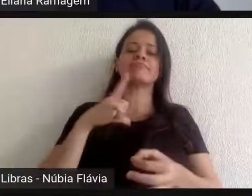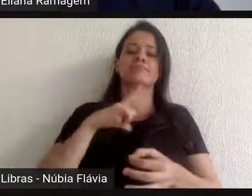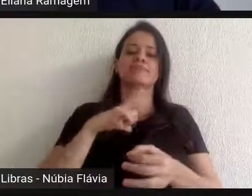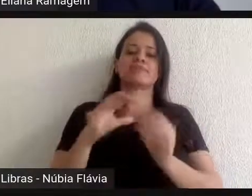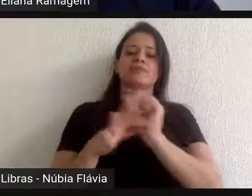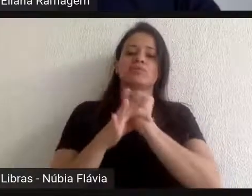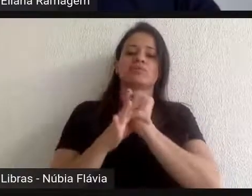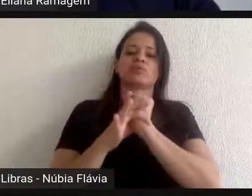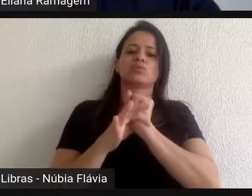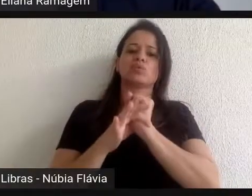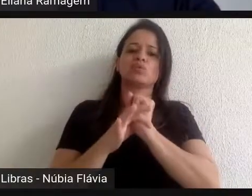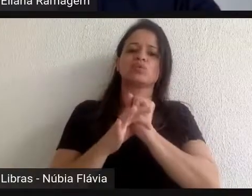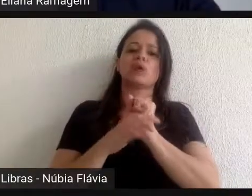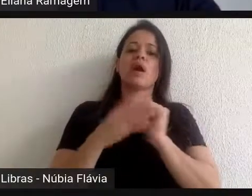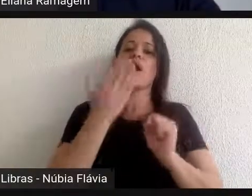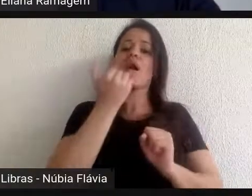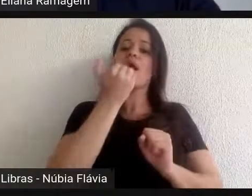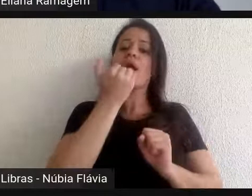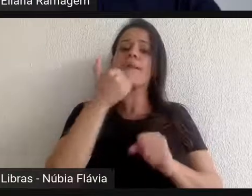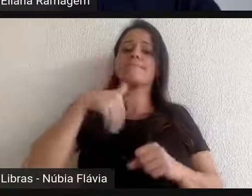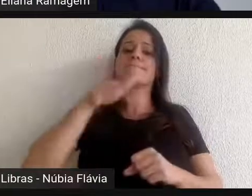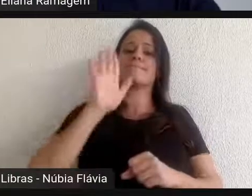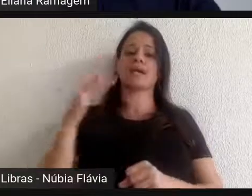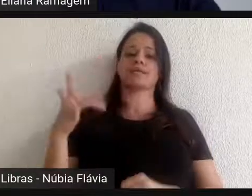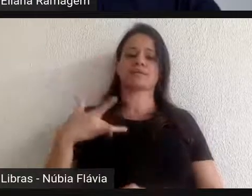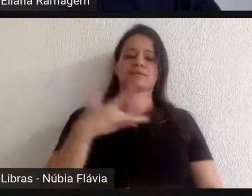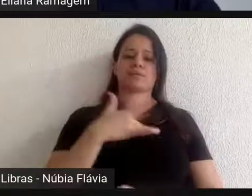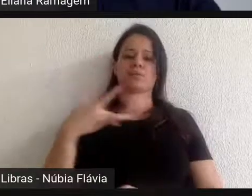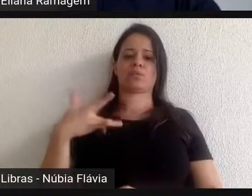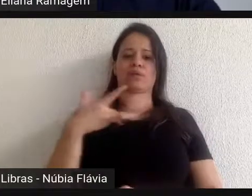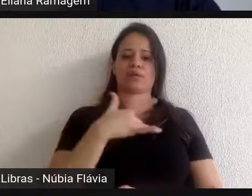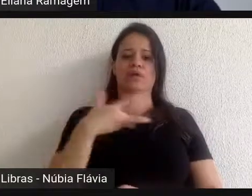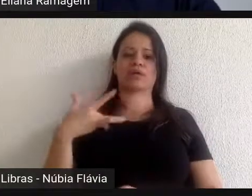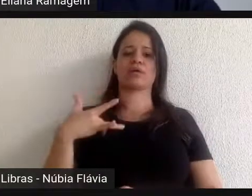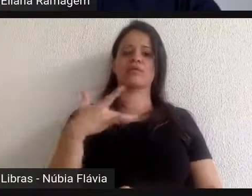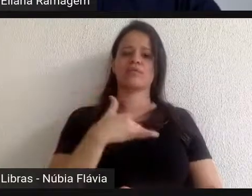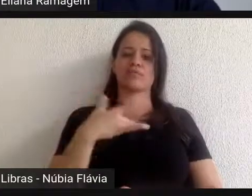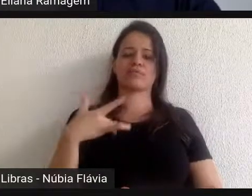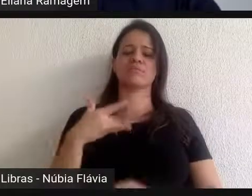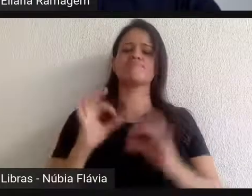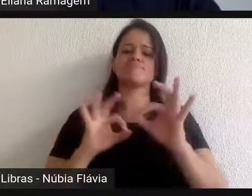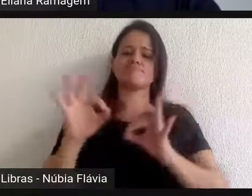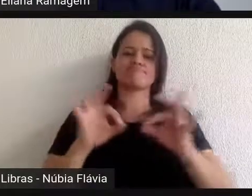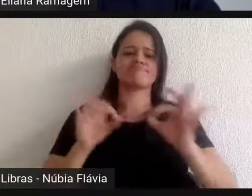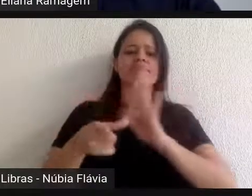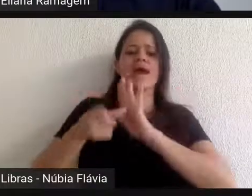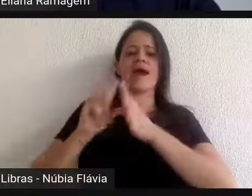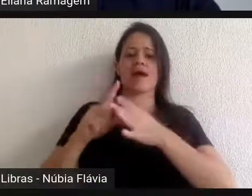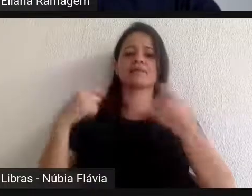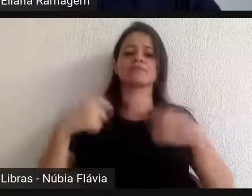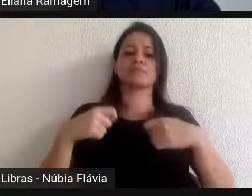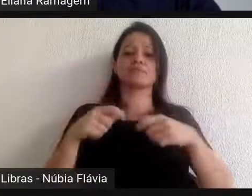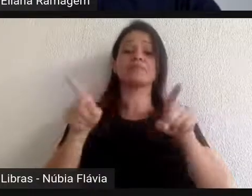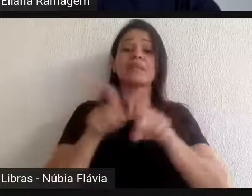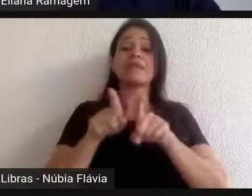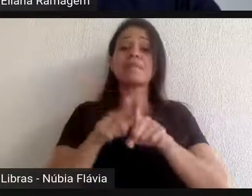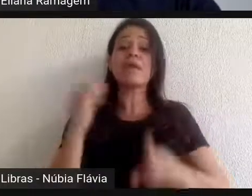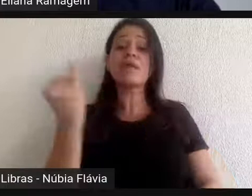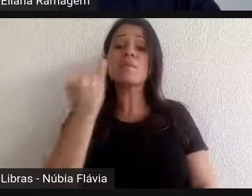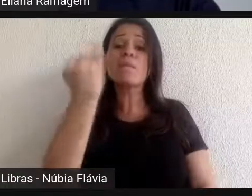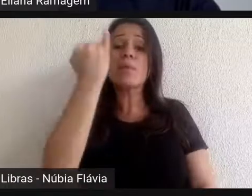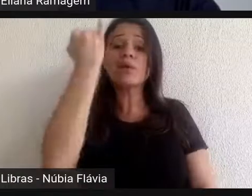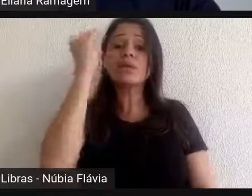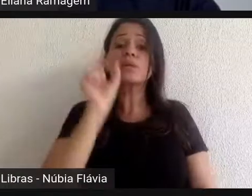gente tenha uma alimentação legal, saudável, né? E uma coisa também importante da gente falar em relação ao